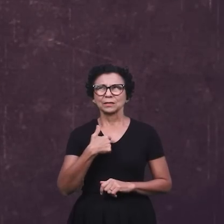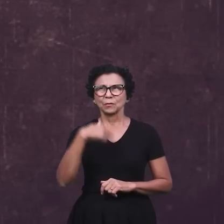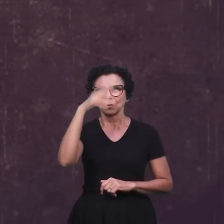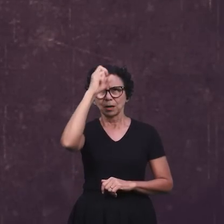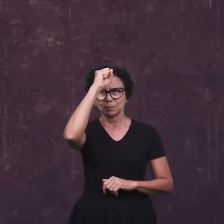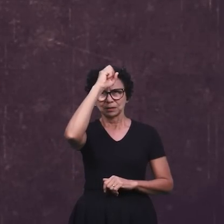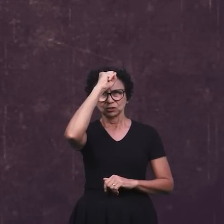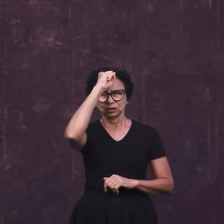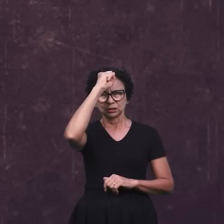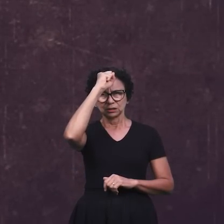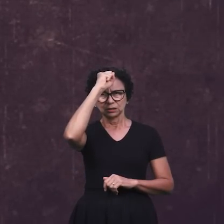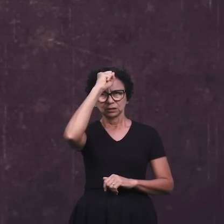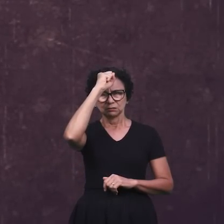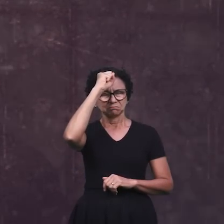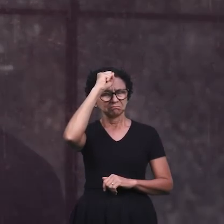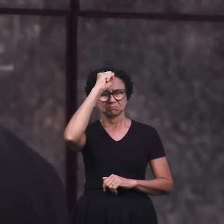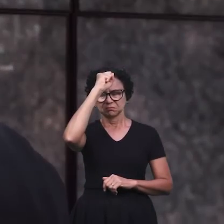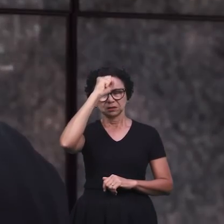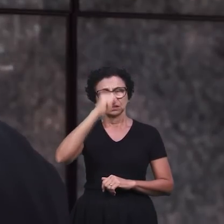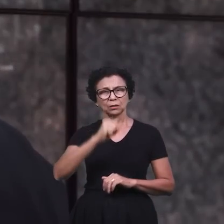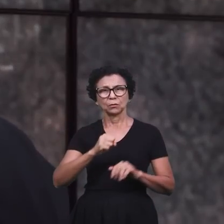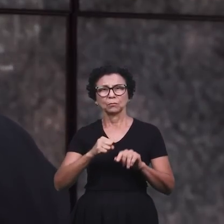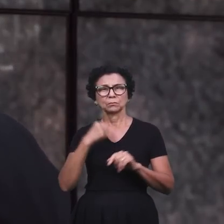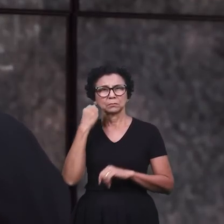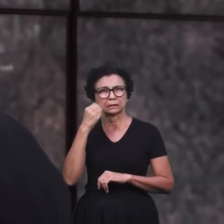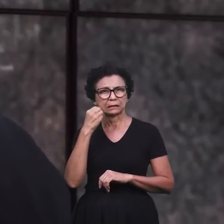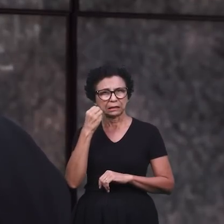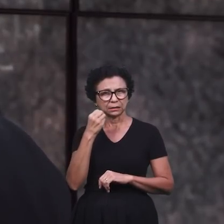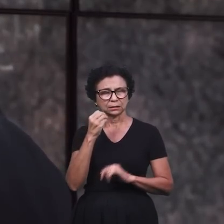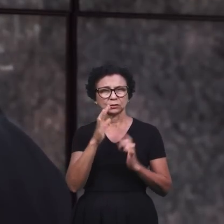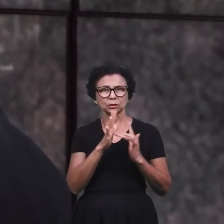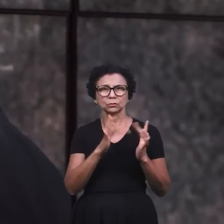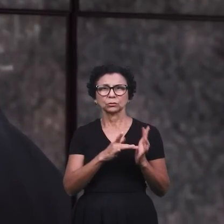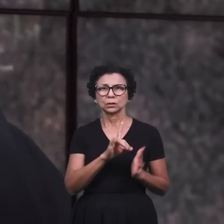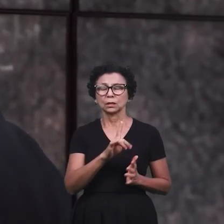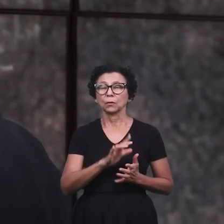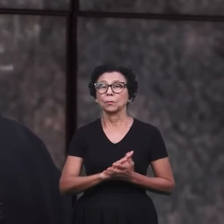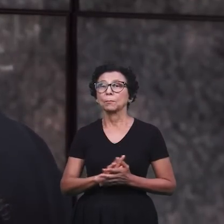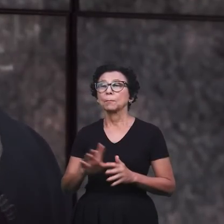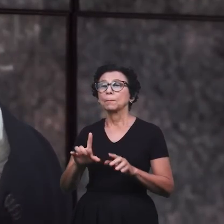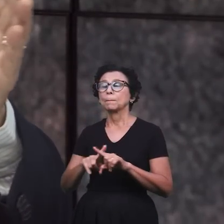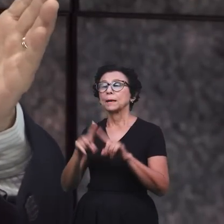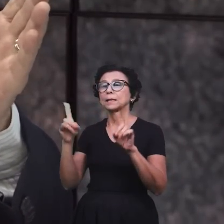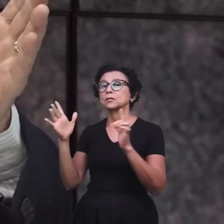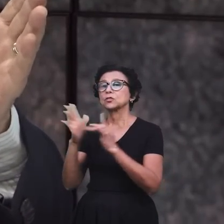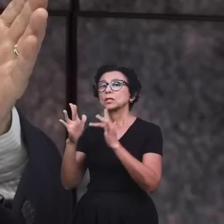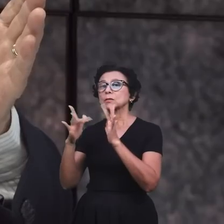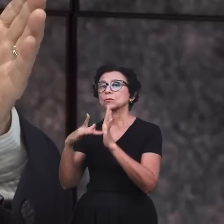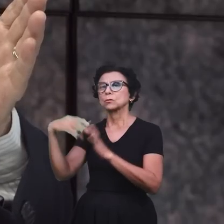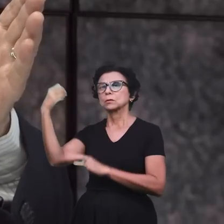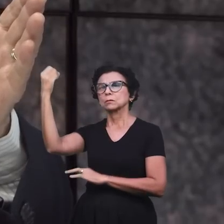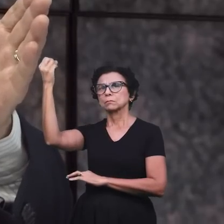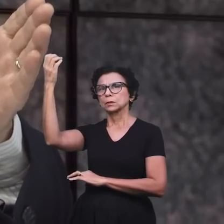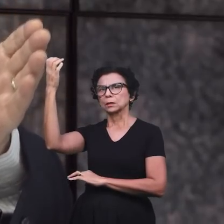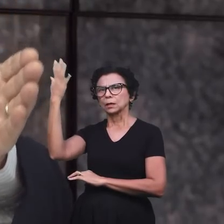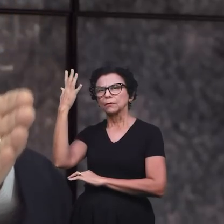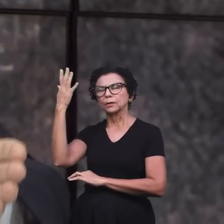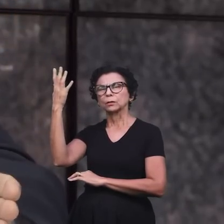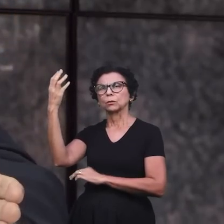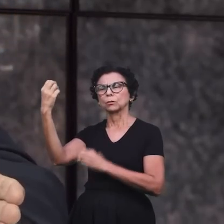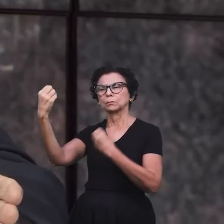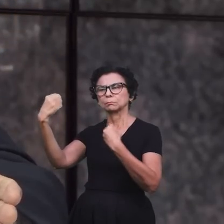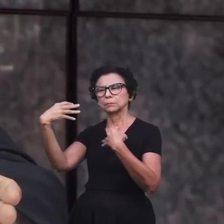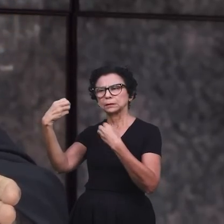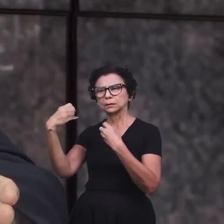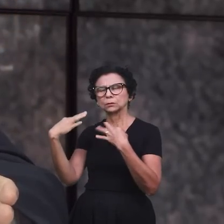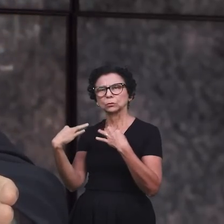revelação do Senhor Jesus. Então o Senhor Jesus, ele faz uma nova aliança, encerra